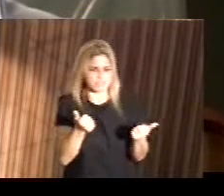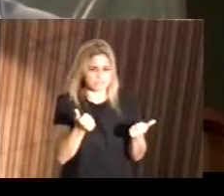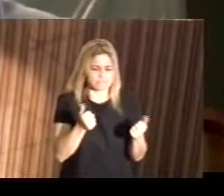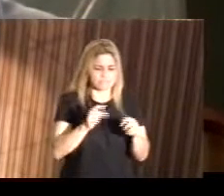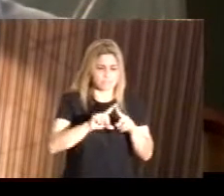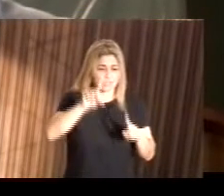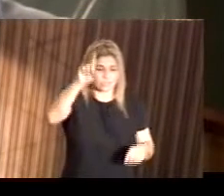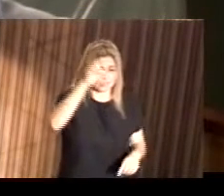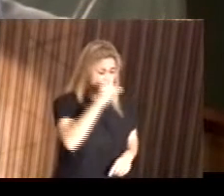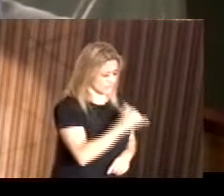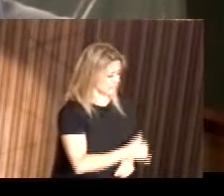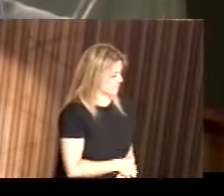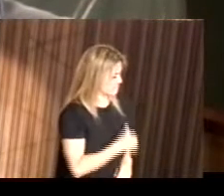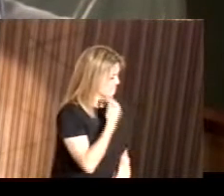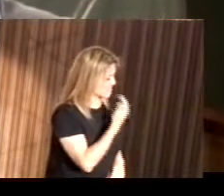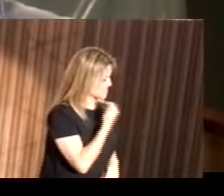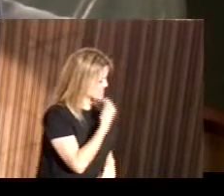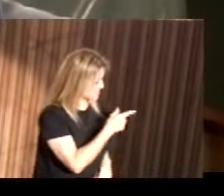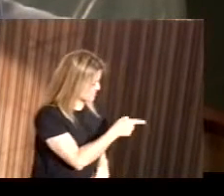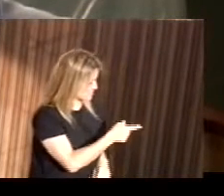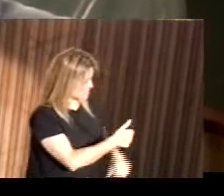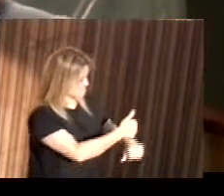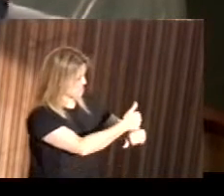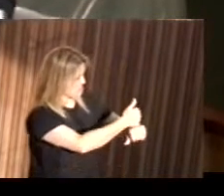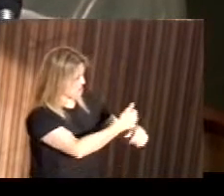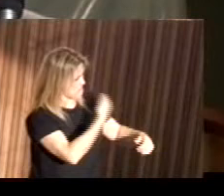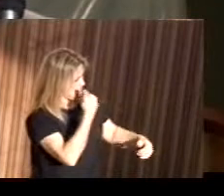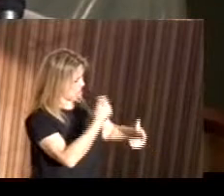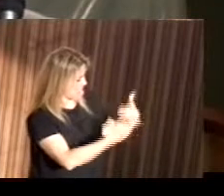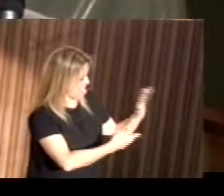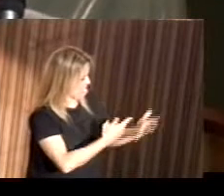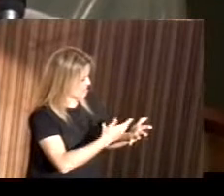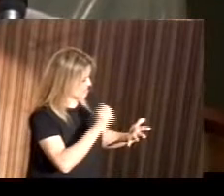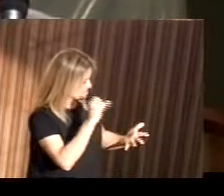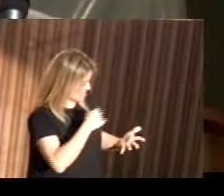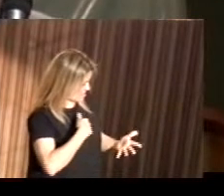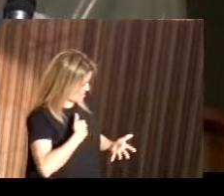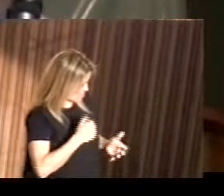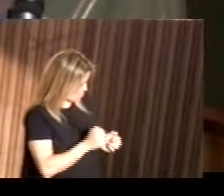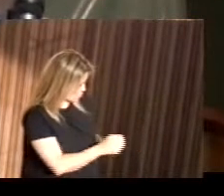disse: filho, prosperidade e influência sem a minha graça